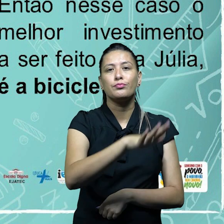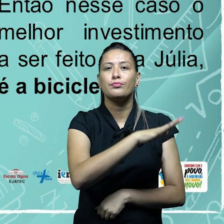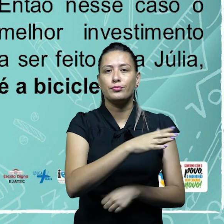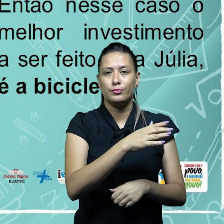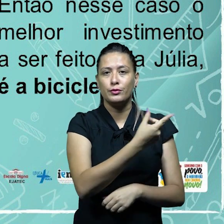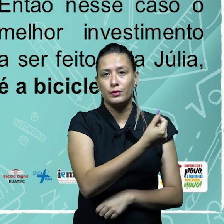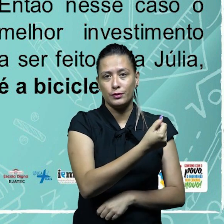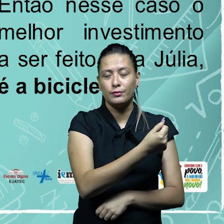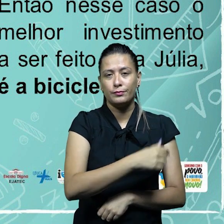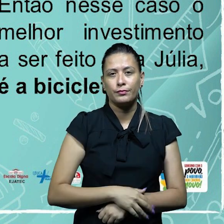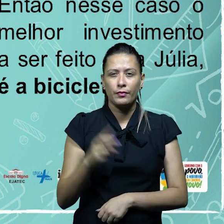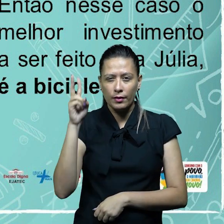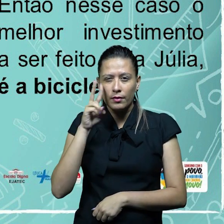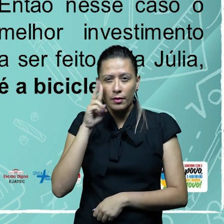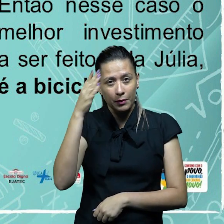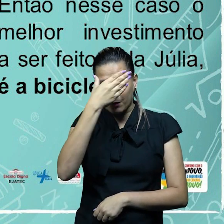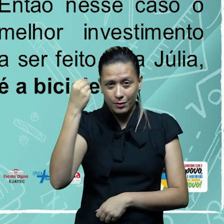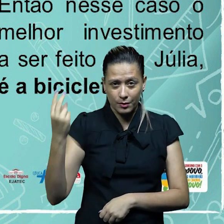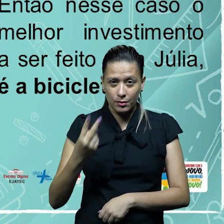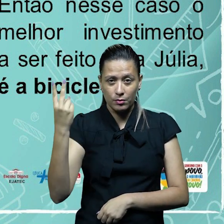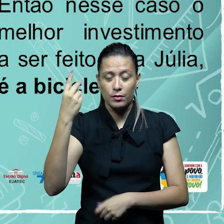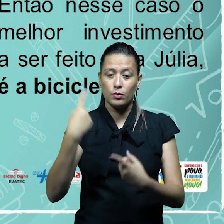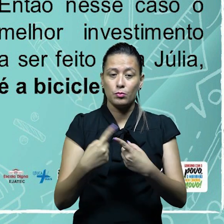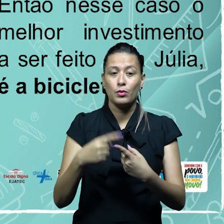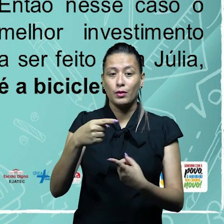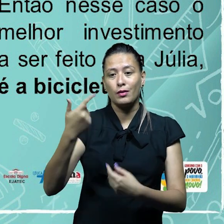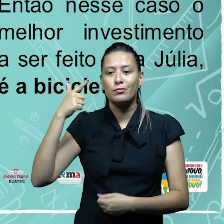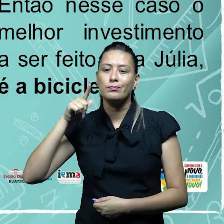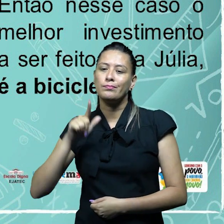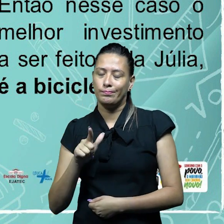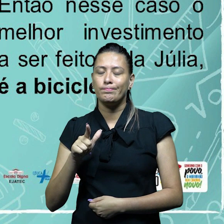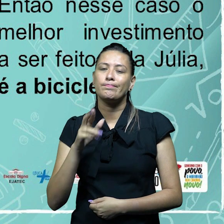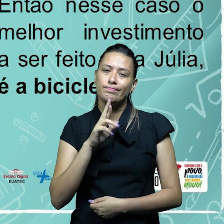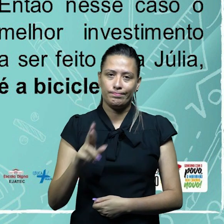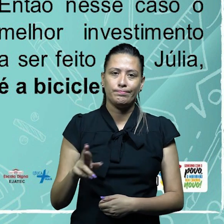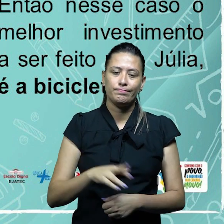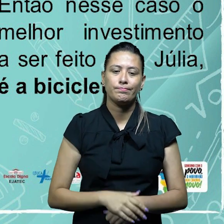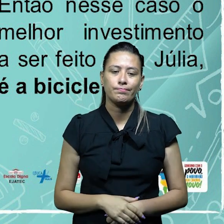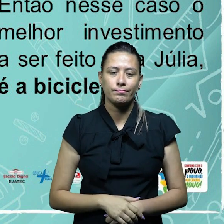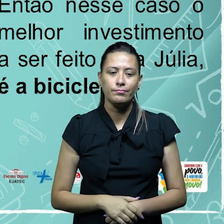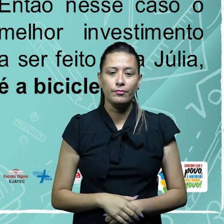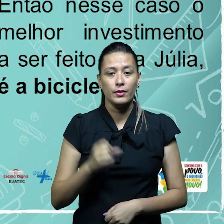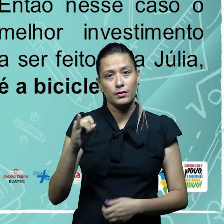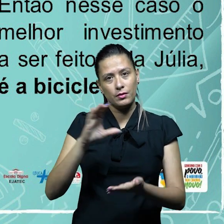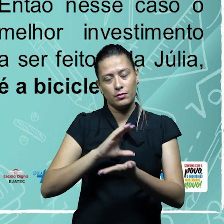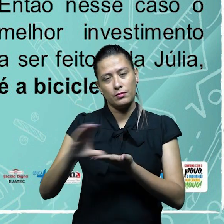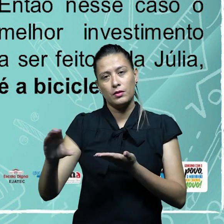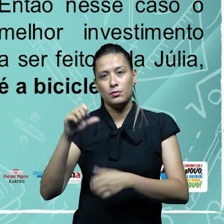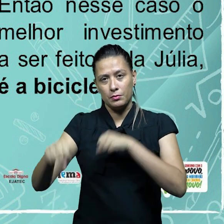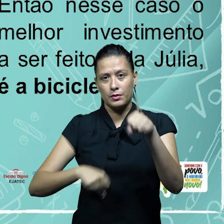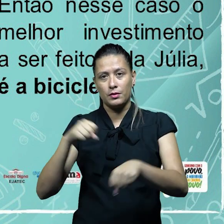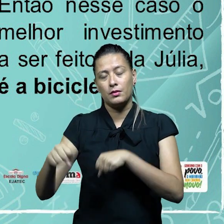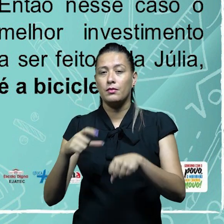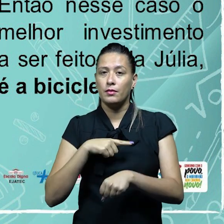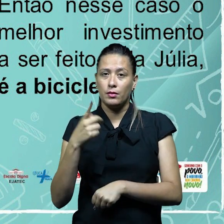seguinte conclusão. Olha, o payback da bicicleta, 3 anos, ou seja, o retorno que ela vai ter de investimento, 3 anos. O VPL da bicicleta,